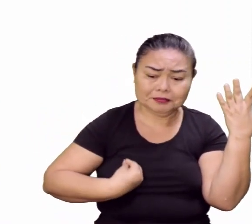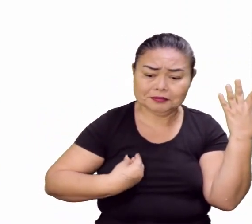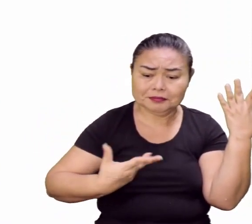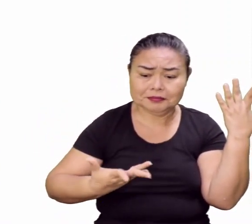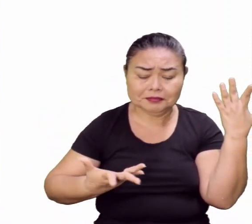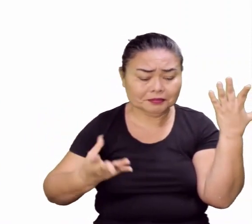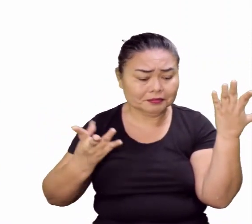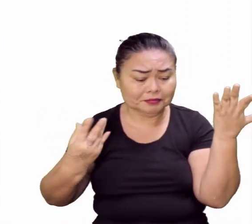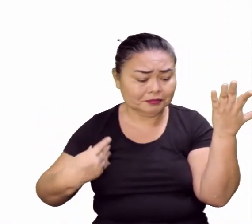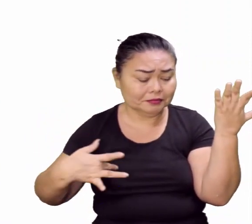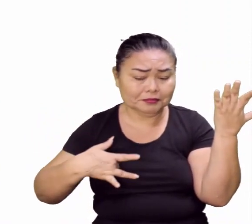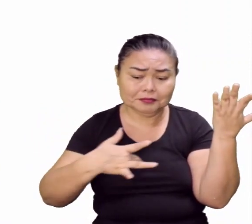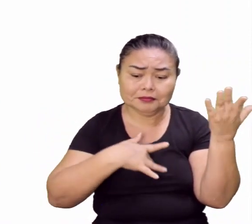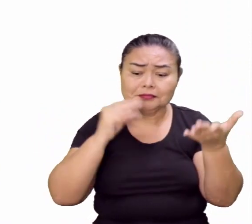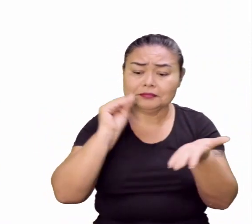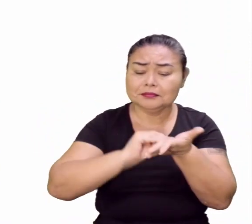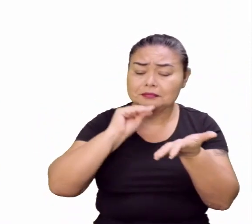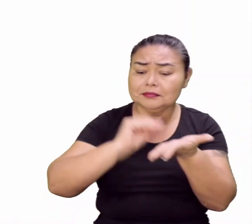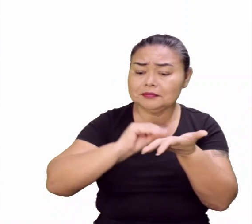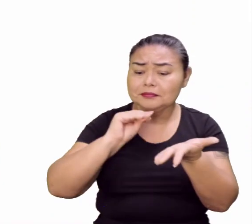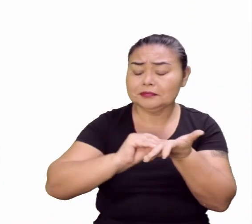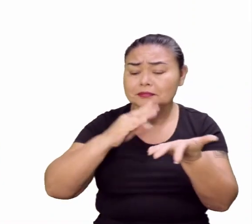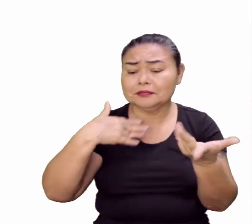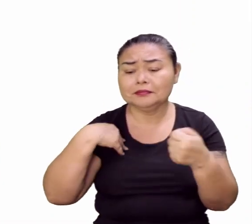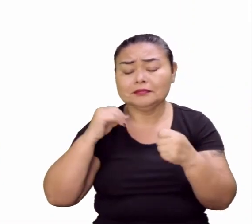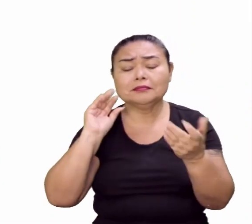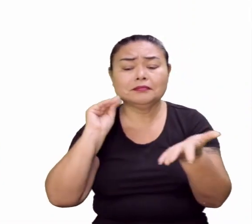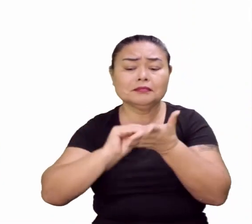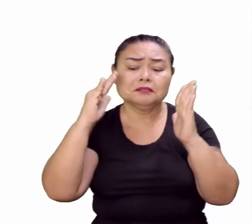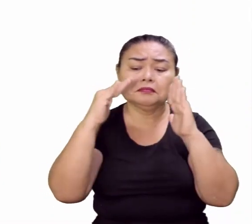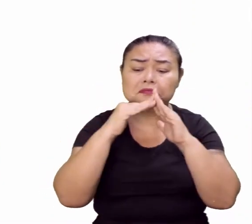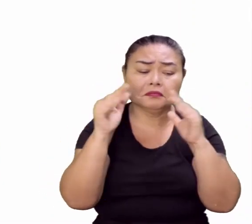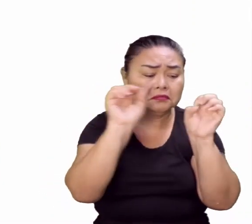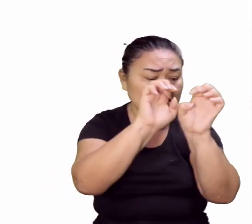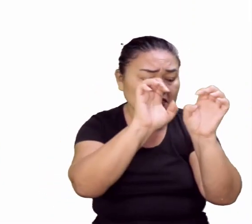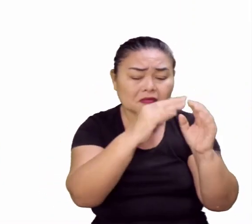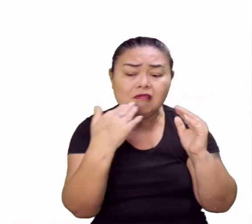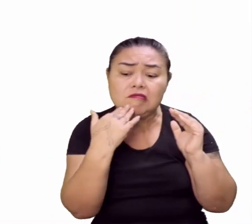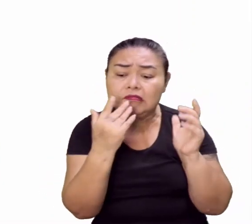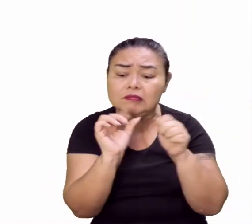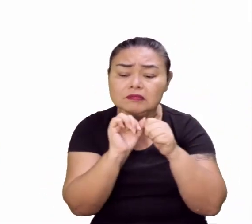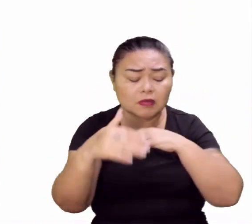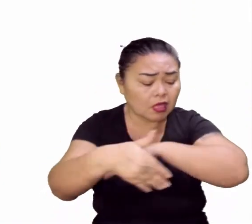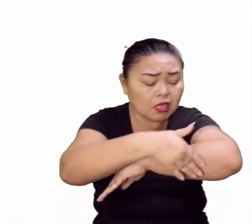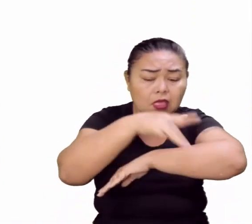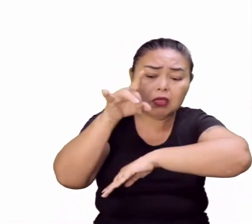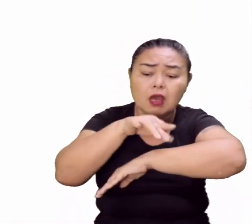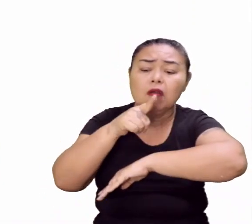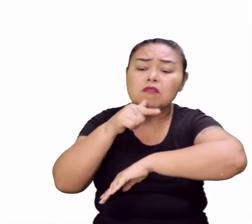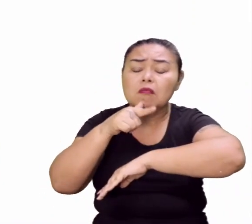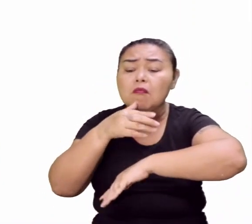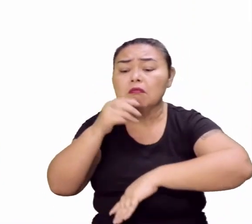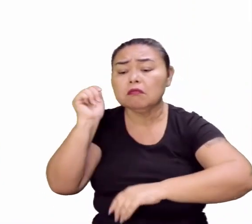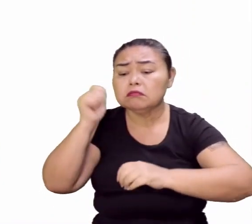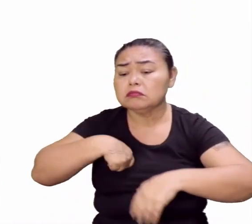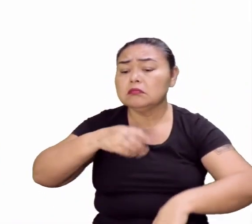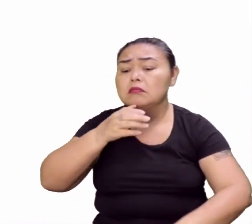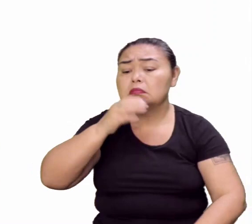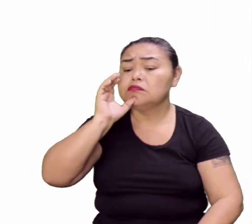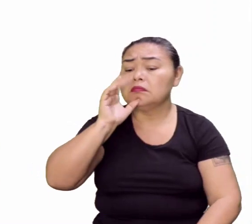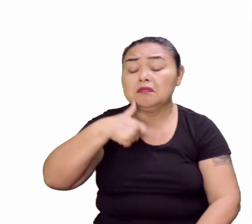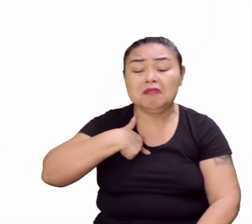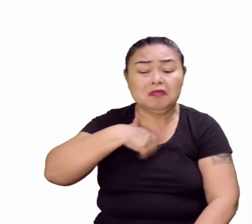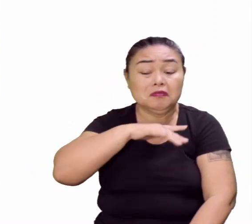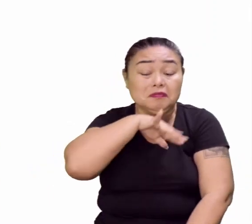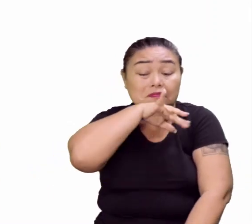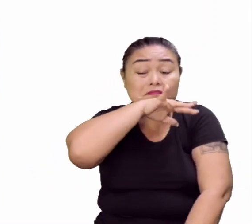falta de saneamento básico. Triste. Falta de casa, de estrutura, de rede de esgoto, de água potável. Então devia ser o